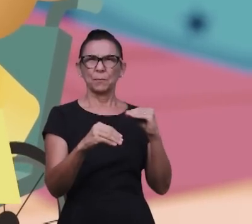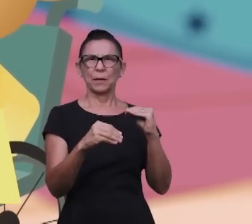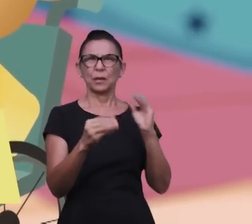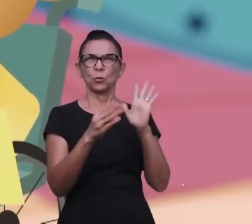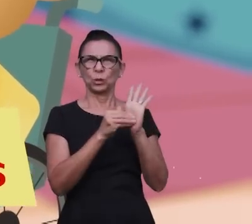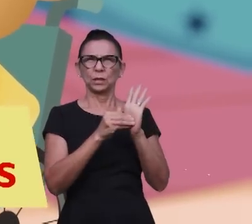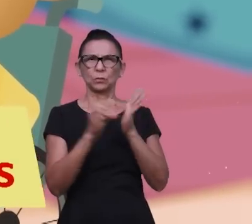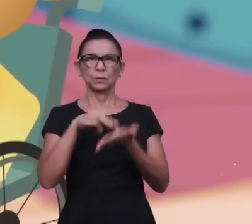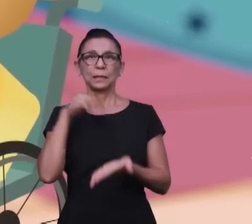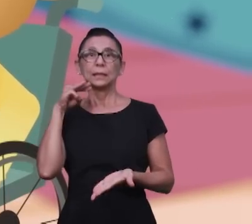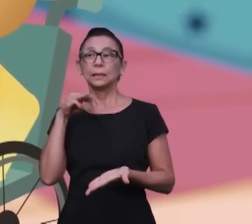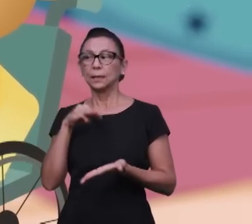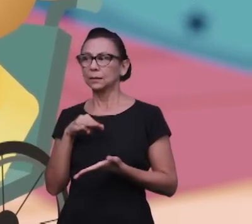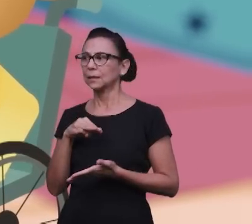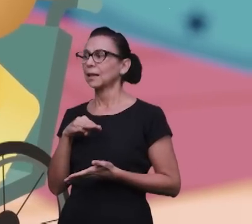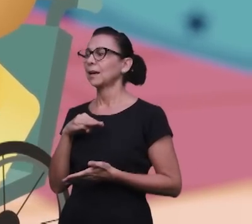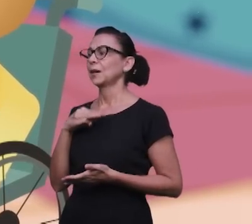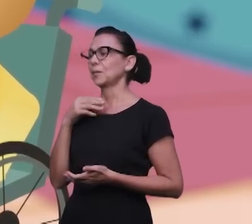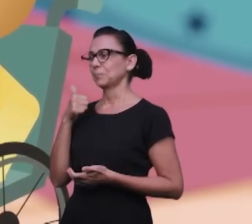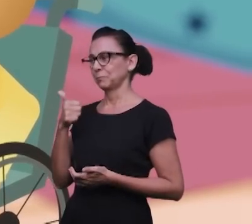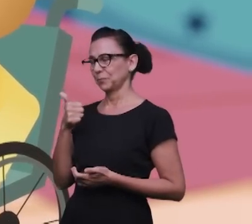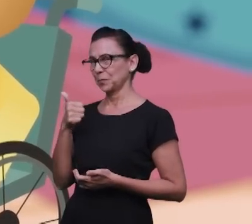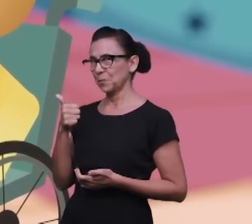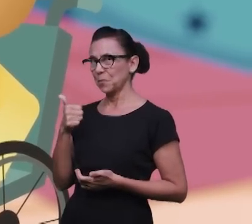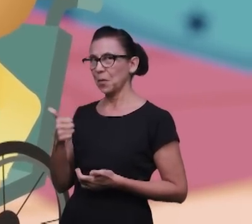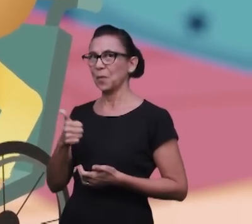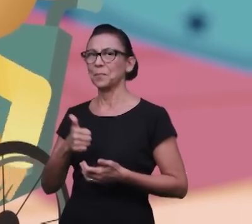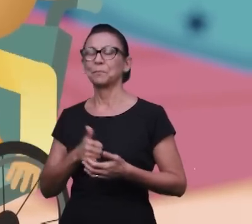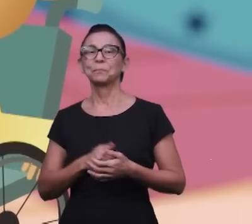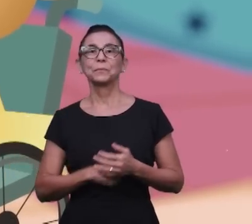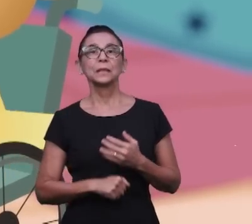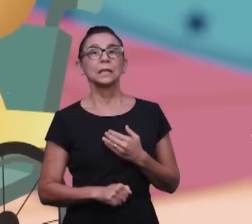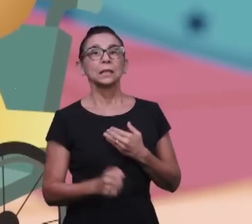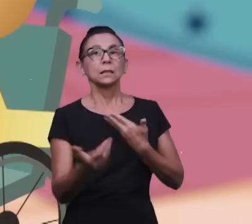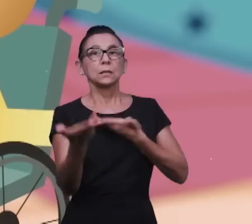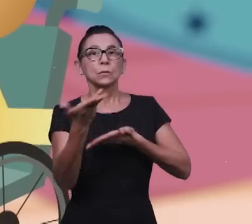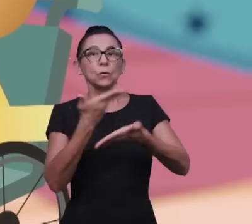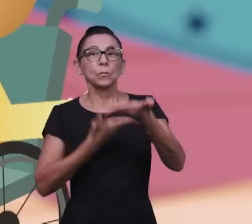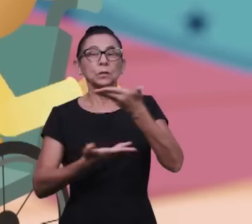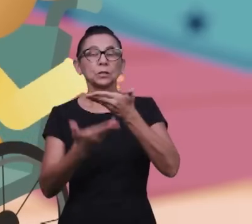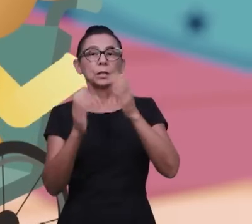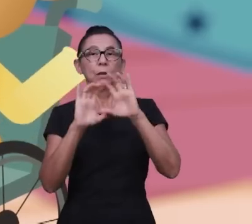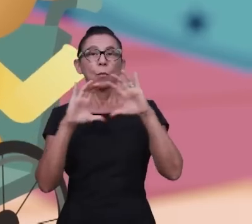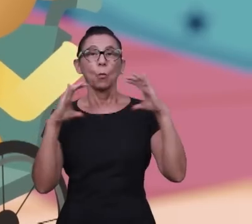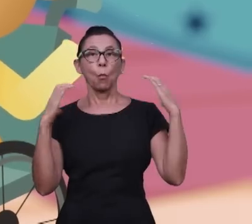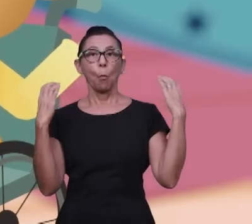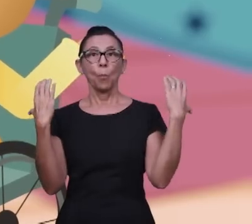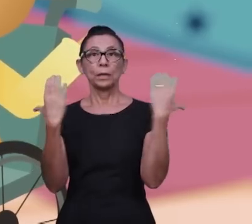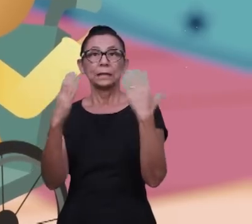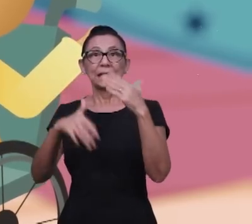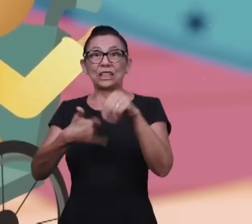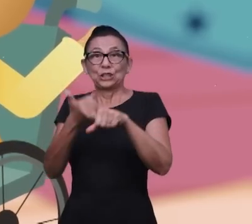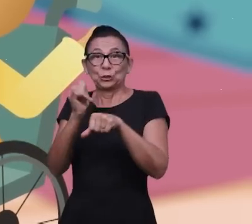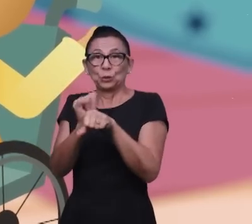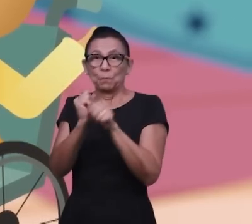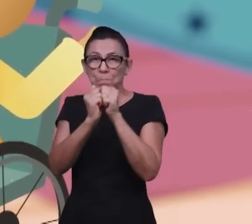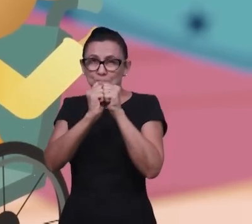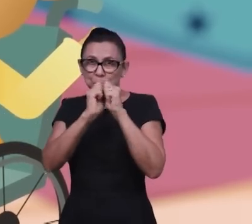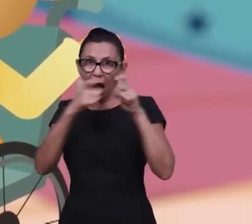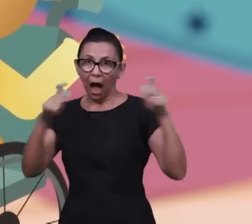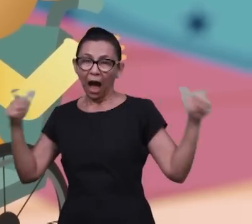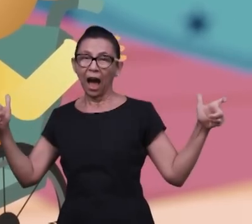particulares. Muito bem, Elo. Se cada um contribuir, nossa comunidade no YouTube vai ficar cada dia maior e mais